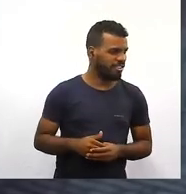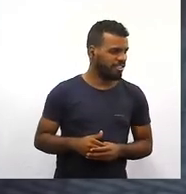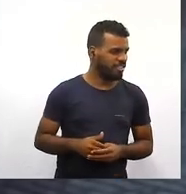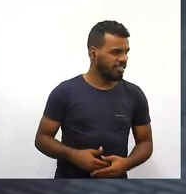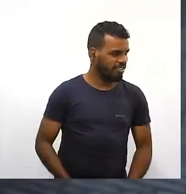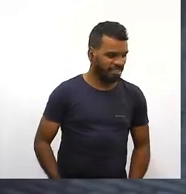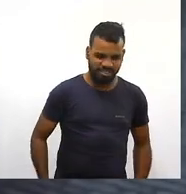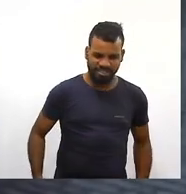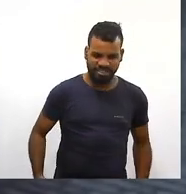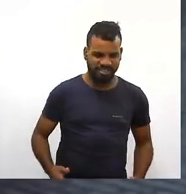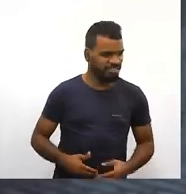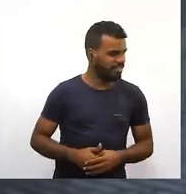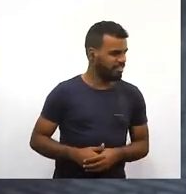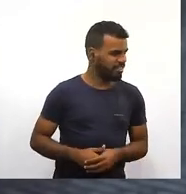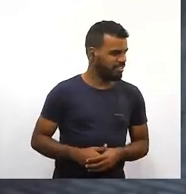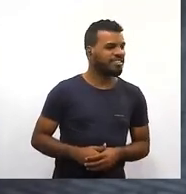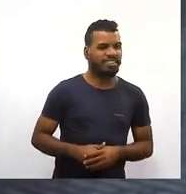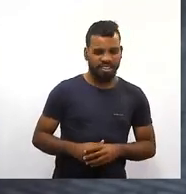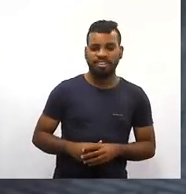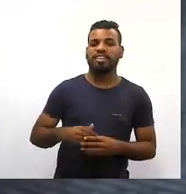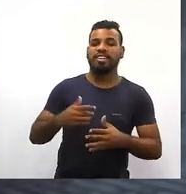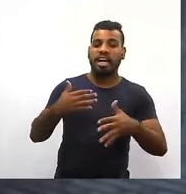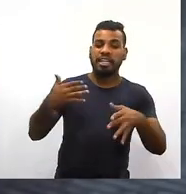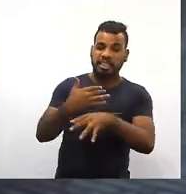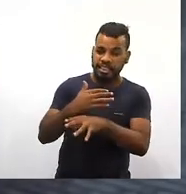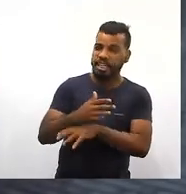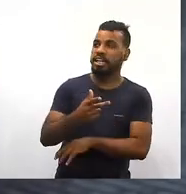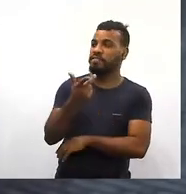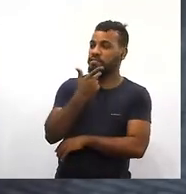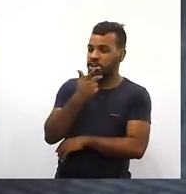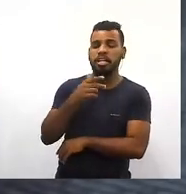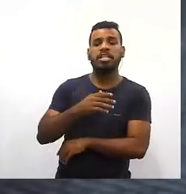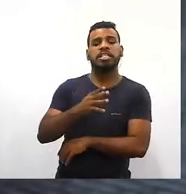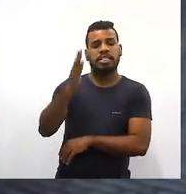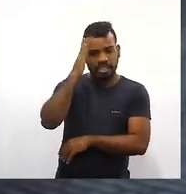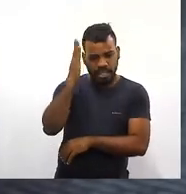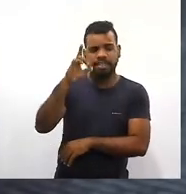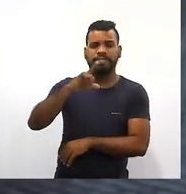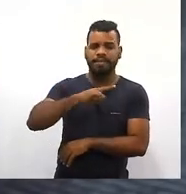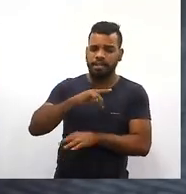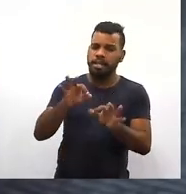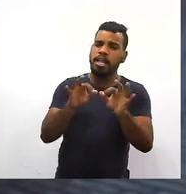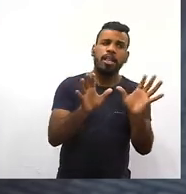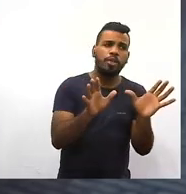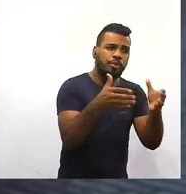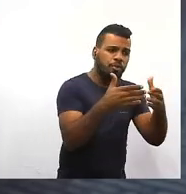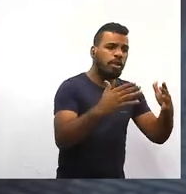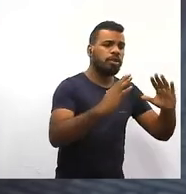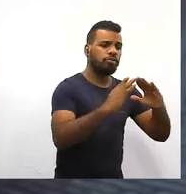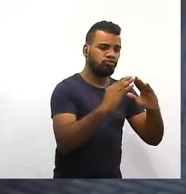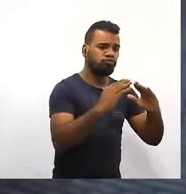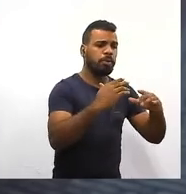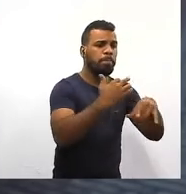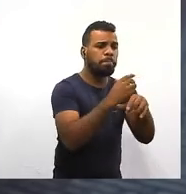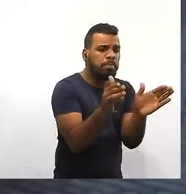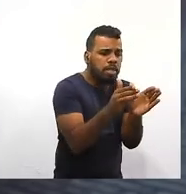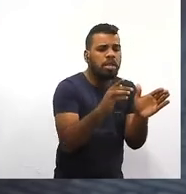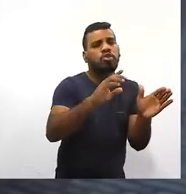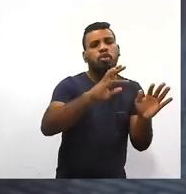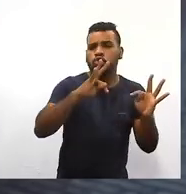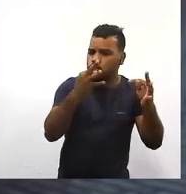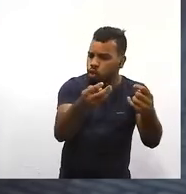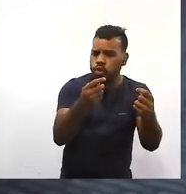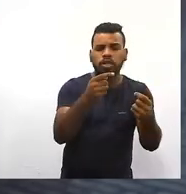que há muitas vilas grandes, cidades que elas são ditas, sei que há simples arruados, sei que há vilas pequeninas, todas formando um rosário,